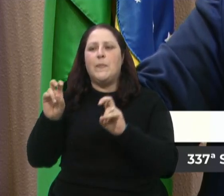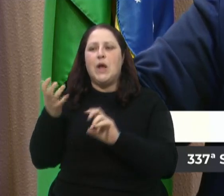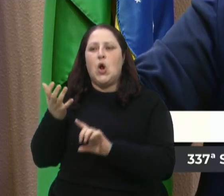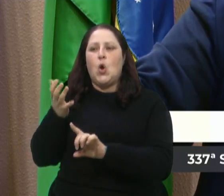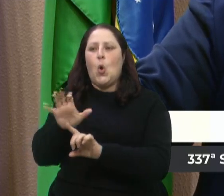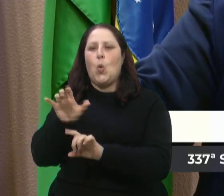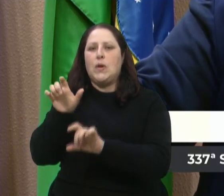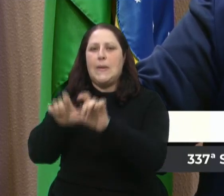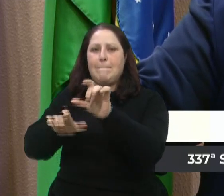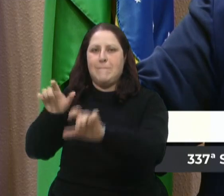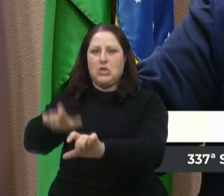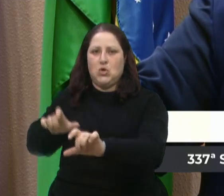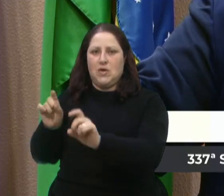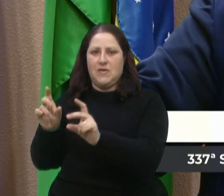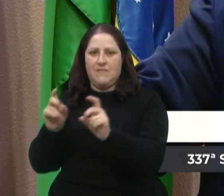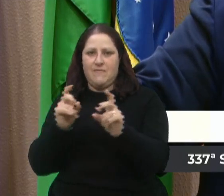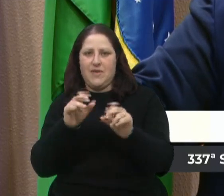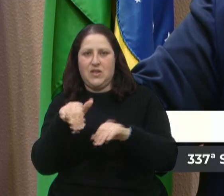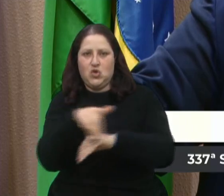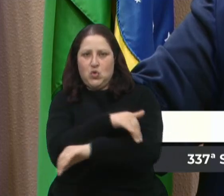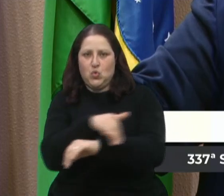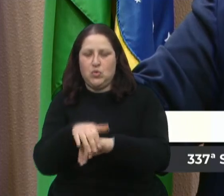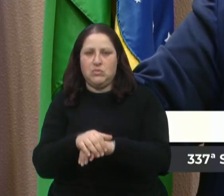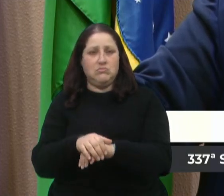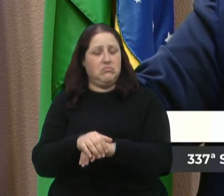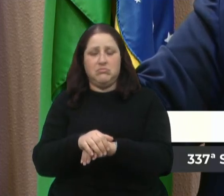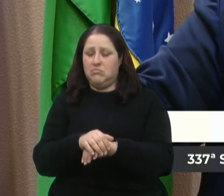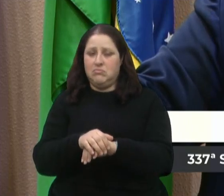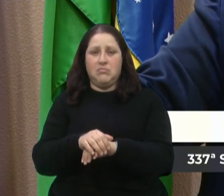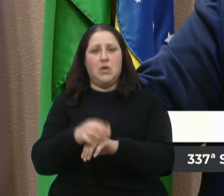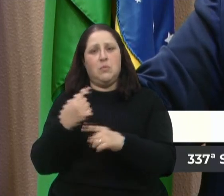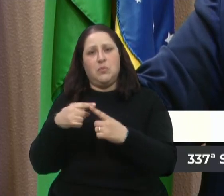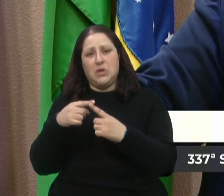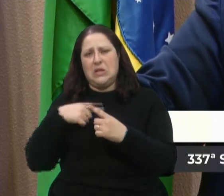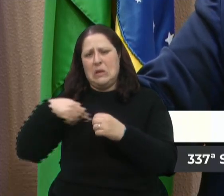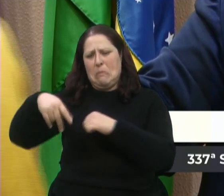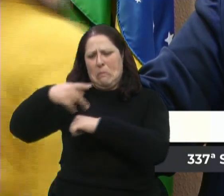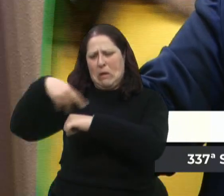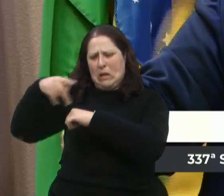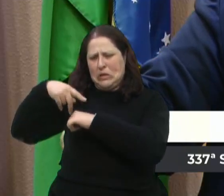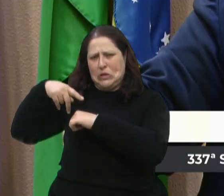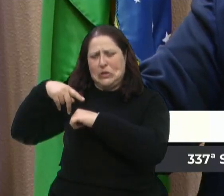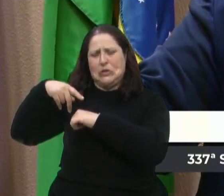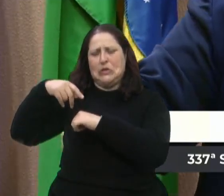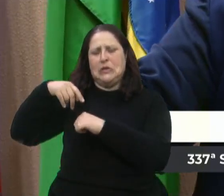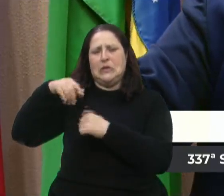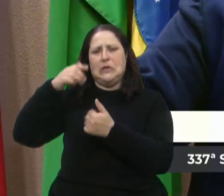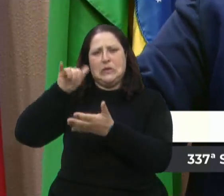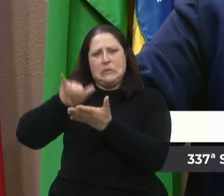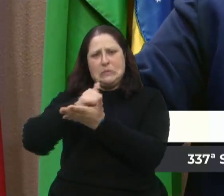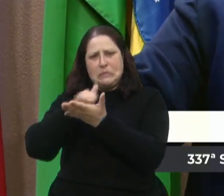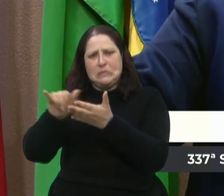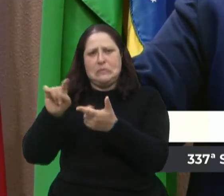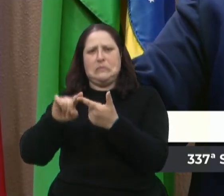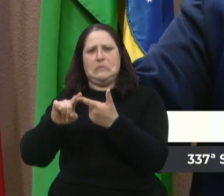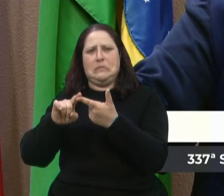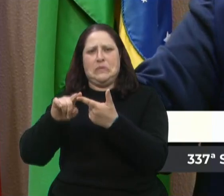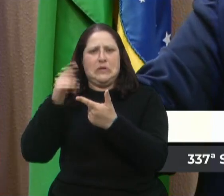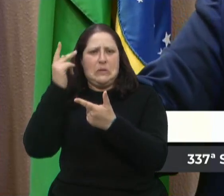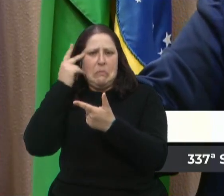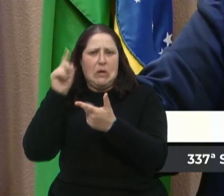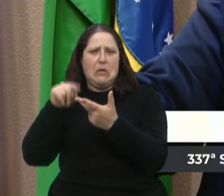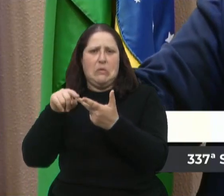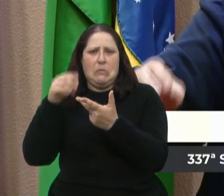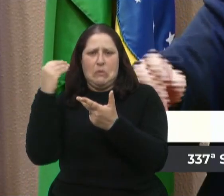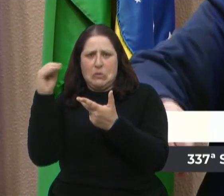jamais. A venda ambulante tem em Nova York, em Miami, em São Paulo, em Porto Alegre, uma casa de cachorro-quente na frente de um